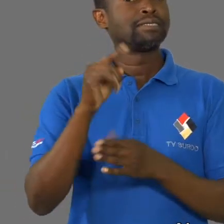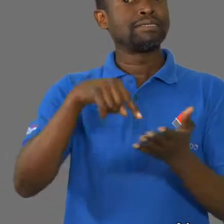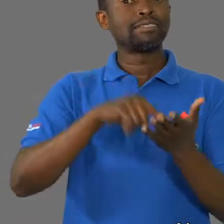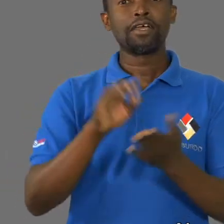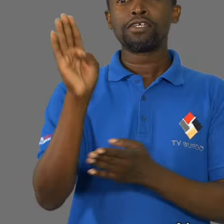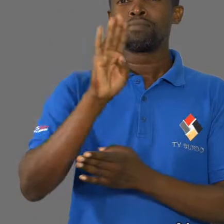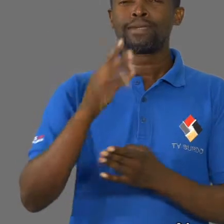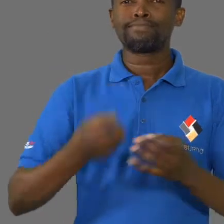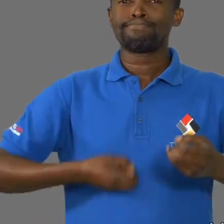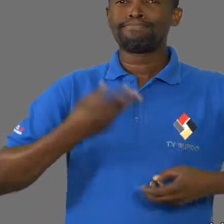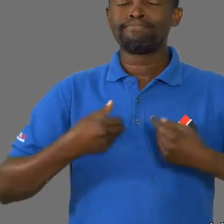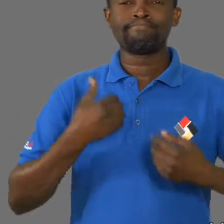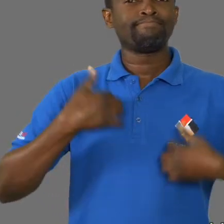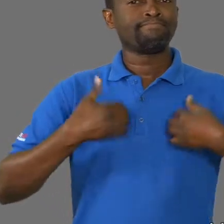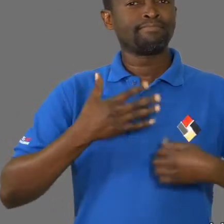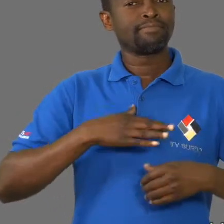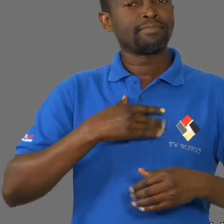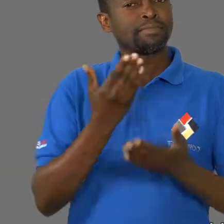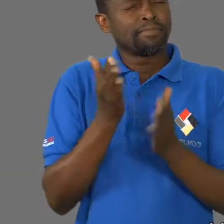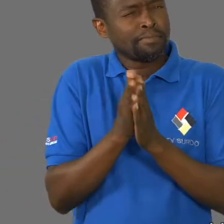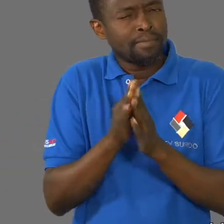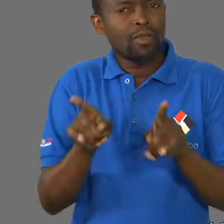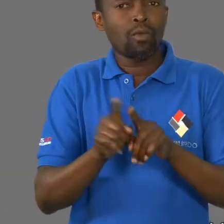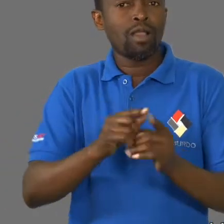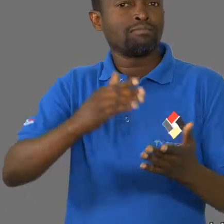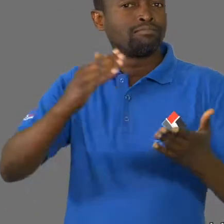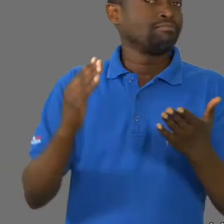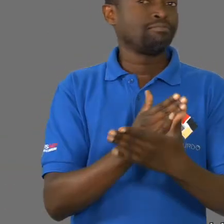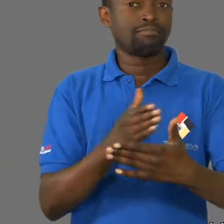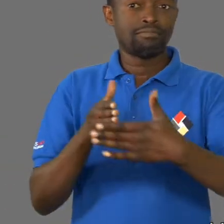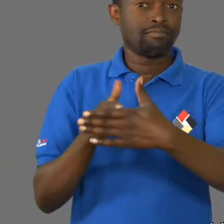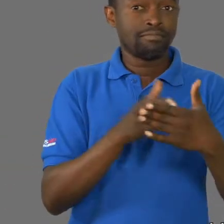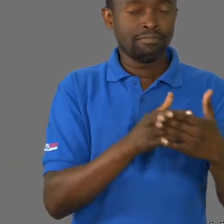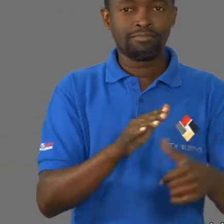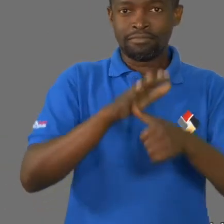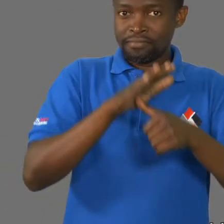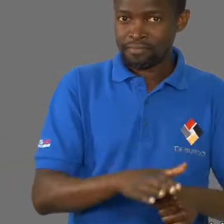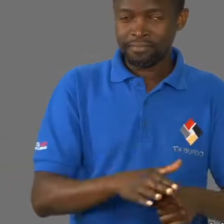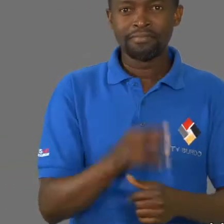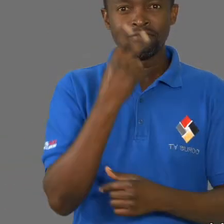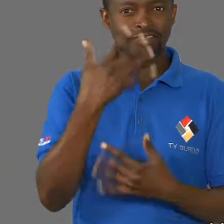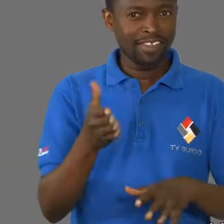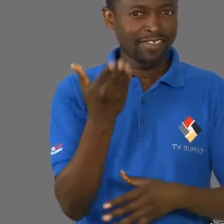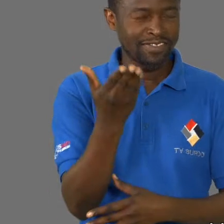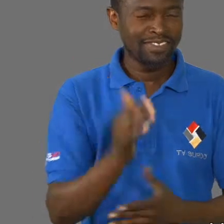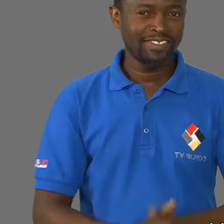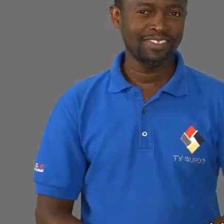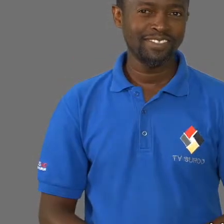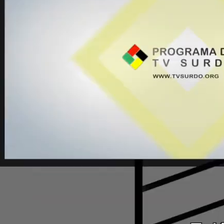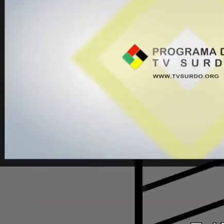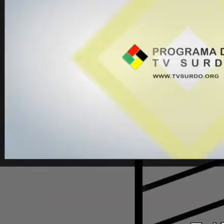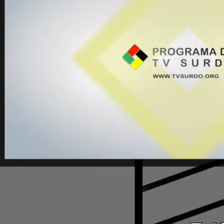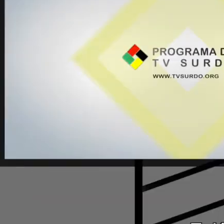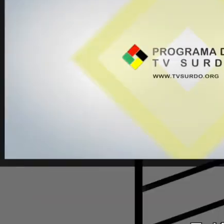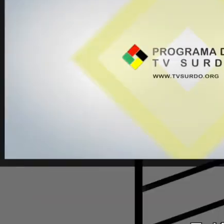com deficiência na cidade da Beira para o fim da discriminação desta camada social.